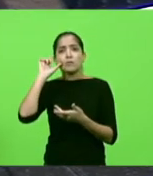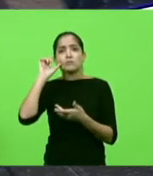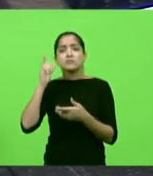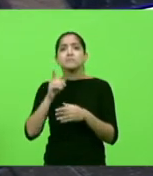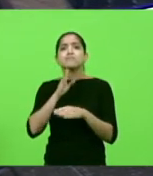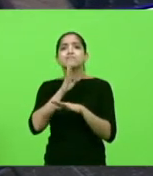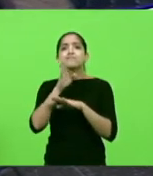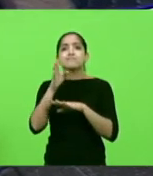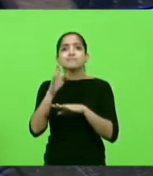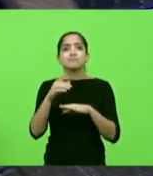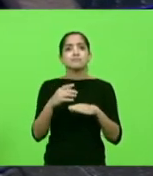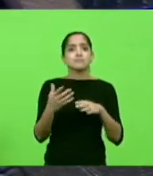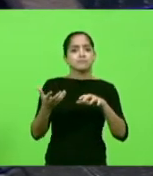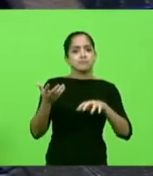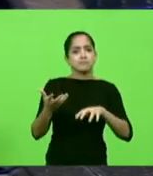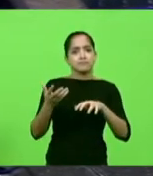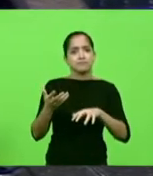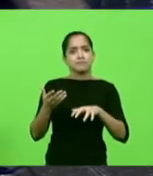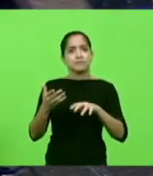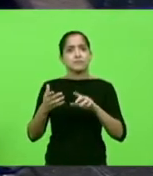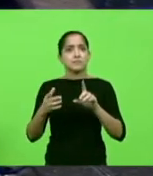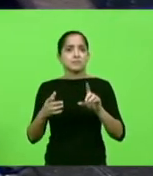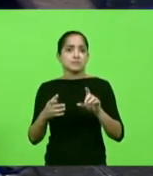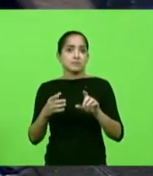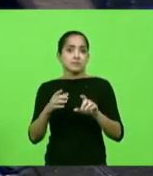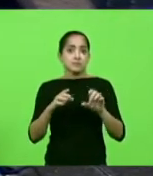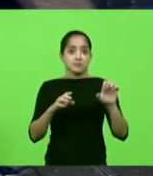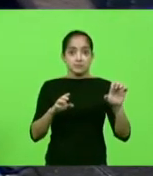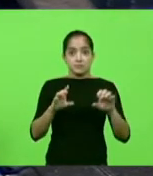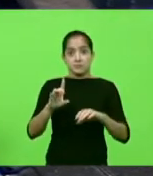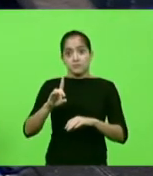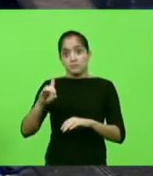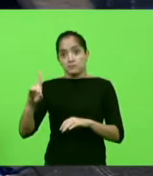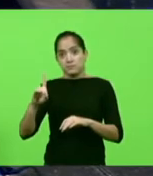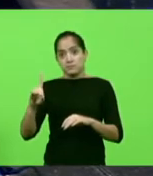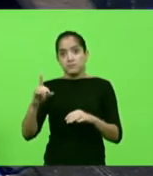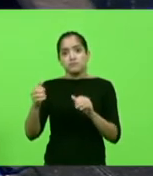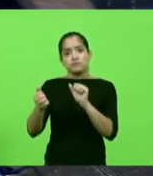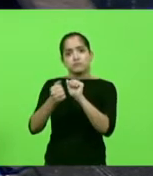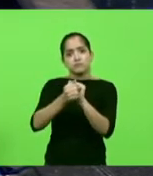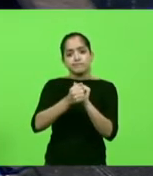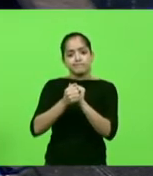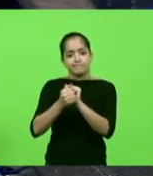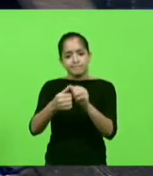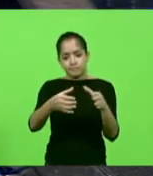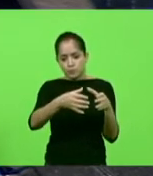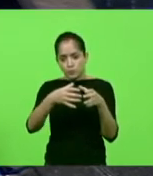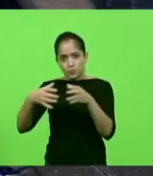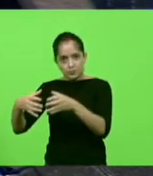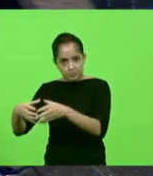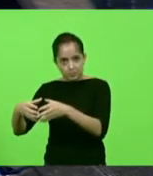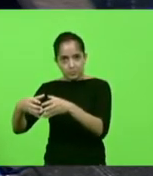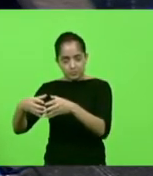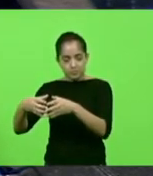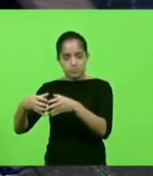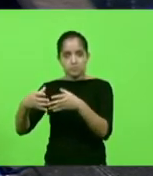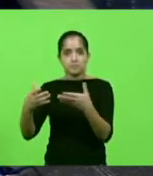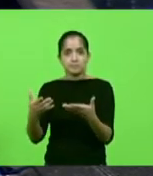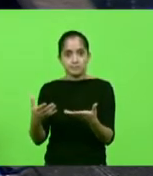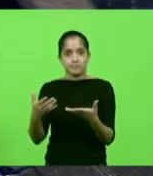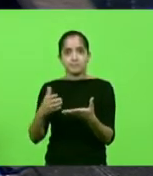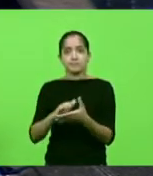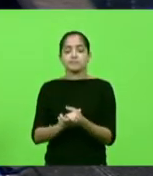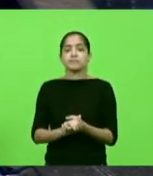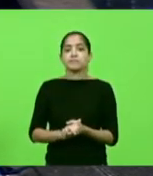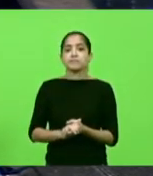Congresso, direita e esquerda, juntas, grande parte da direita, juntas, para colocar a mão no bolso do pagador